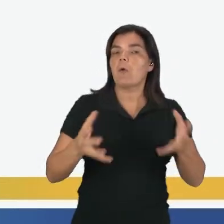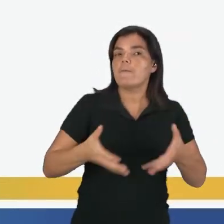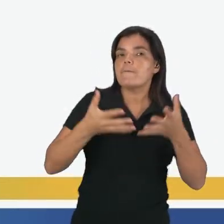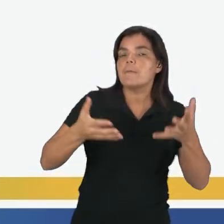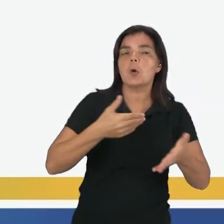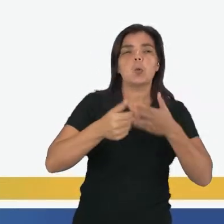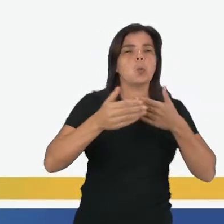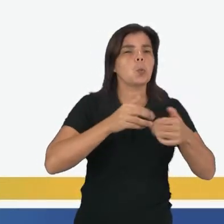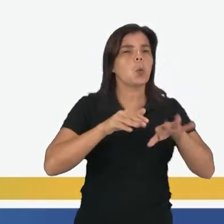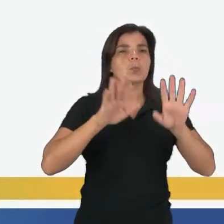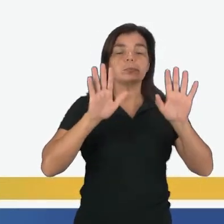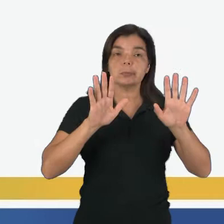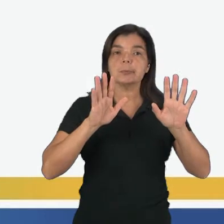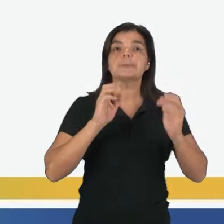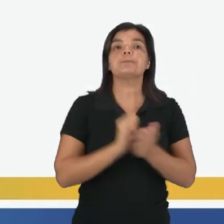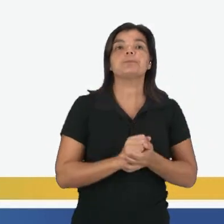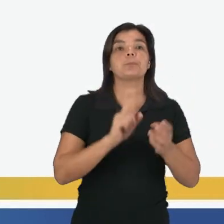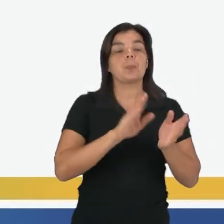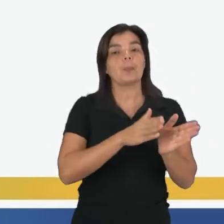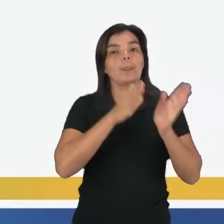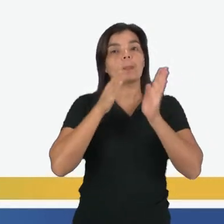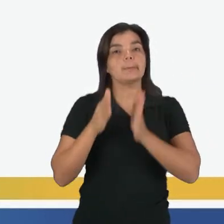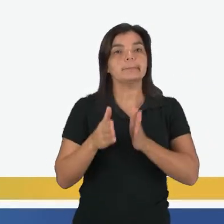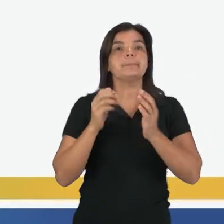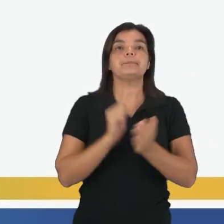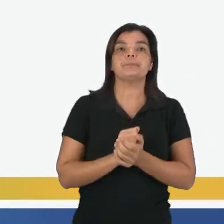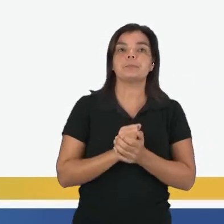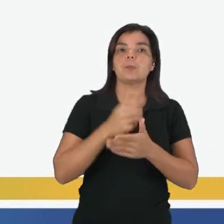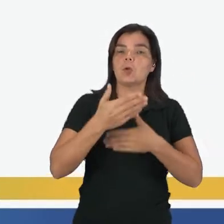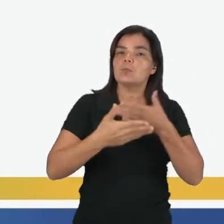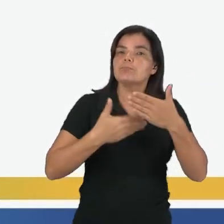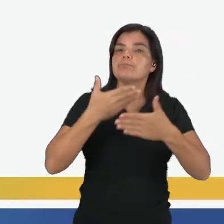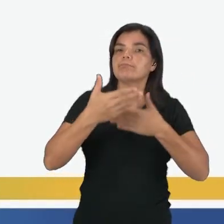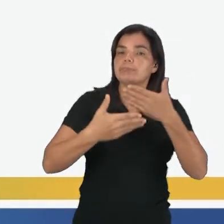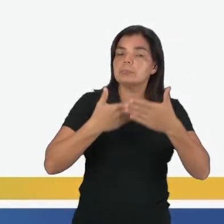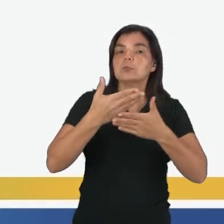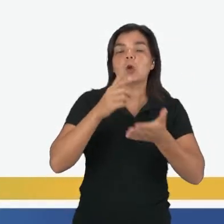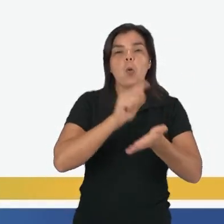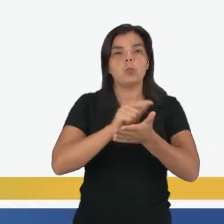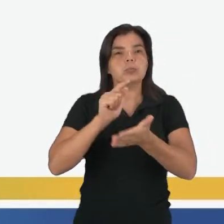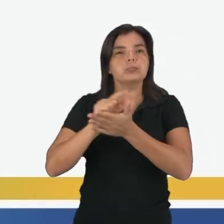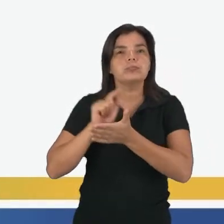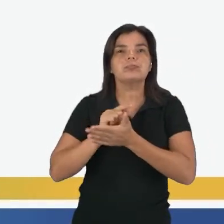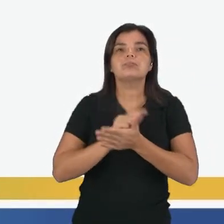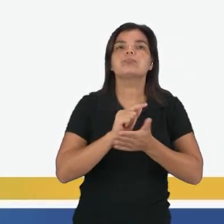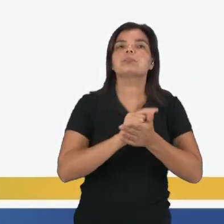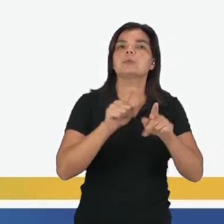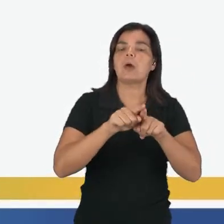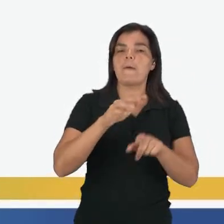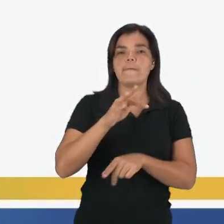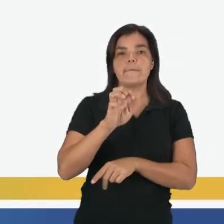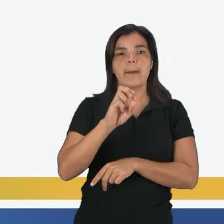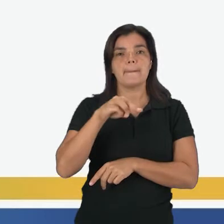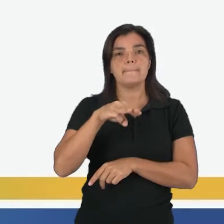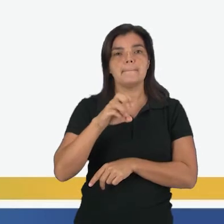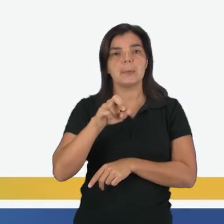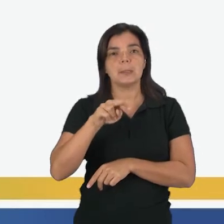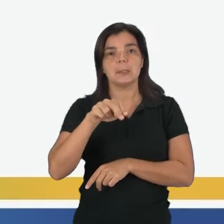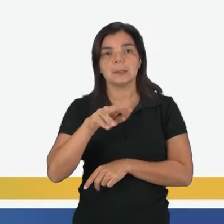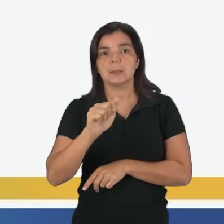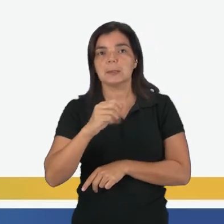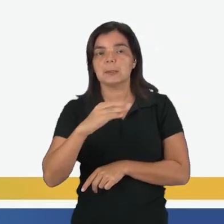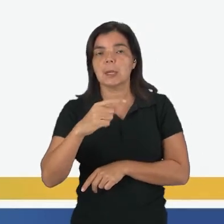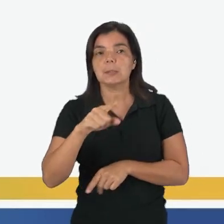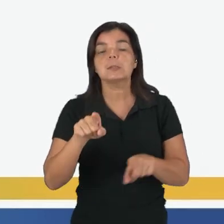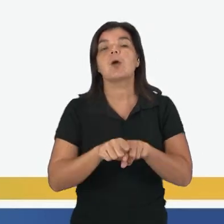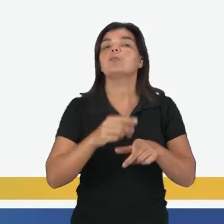verduras, qualquer tipo de vegetal, e aí passa por um processo de higienização, fermentação, e aí nesse